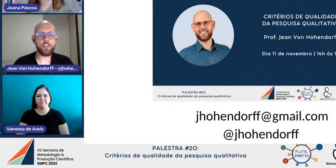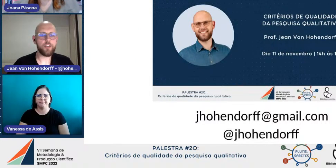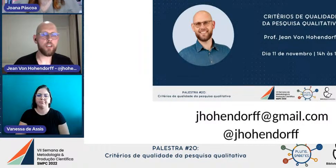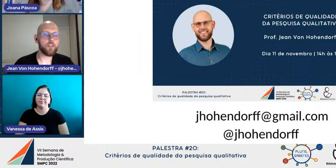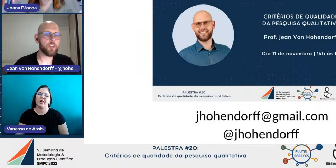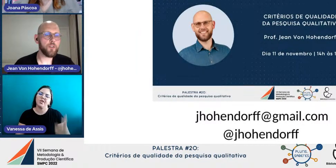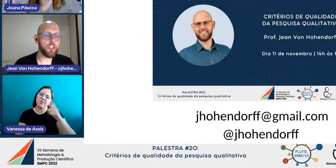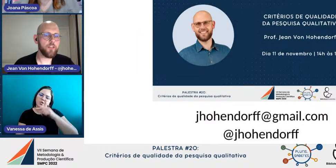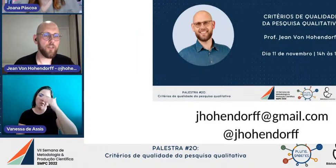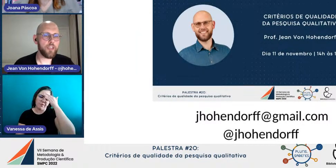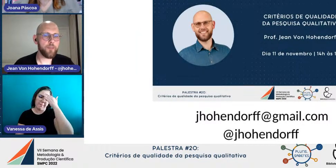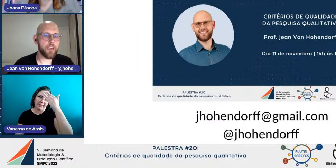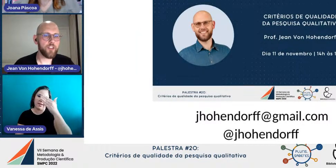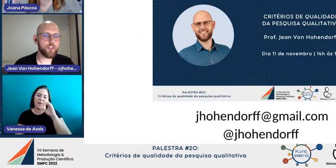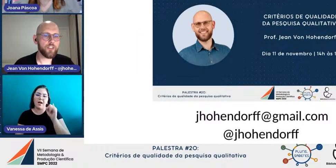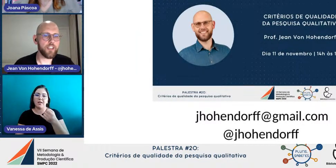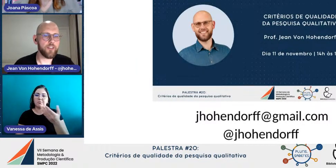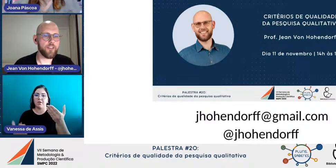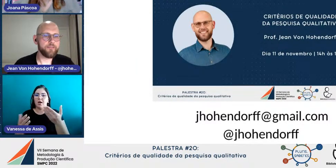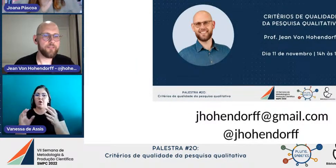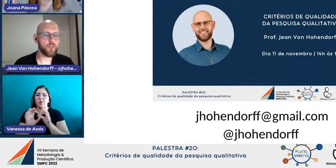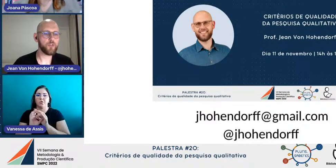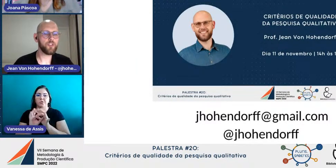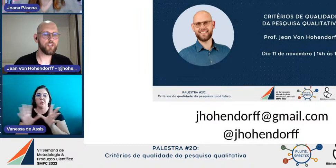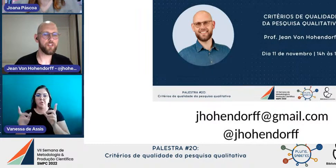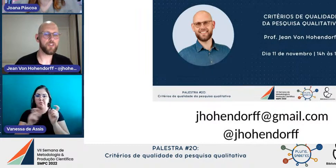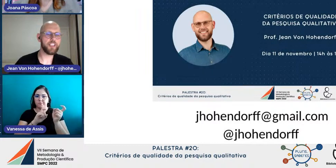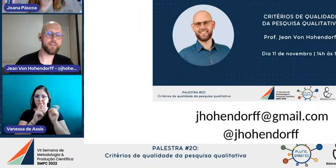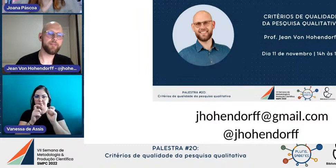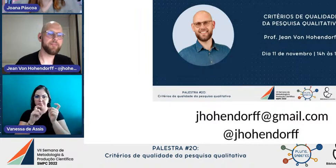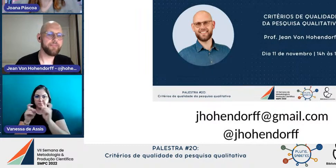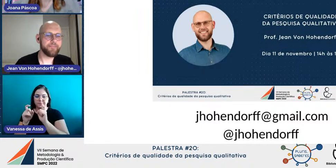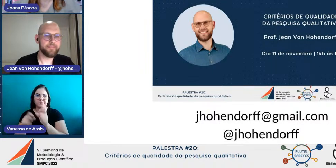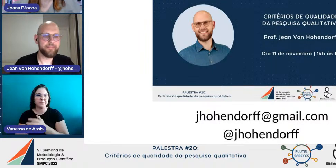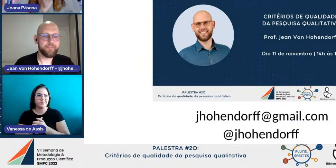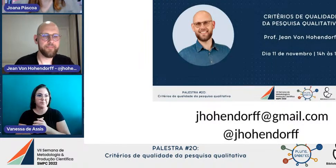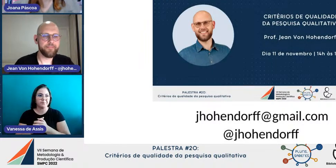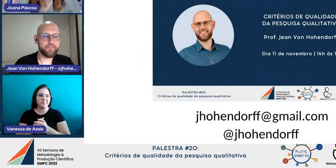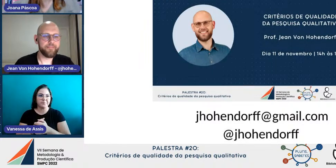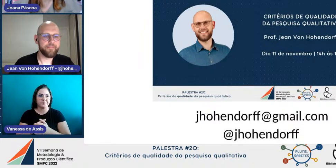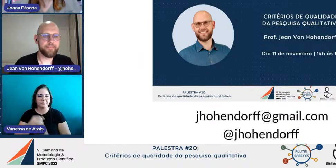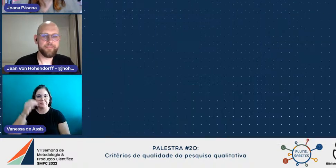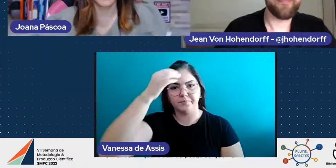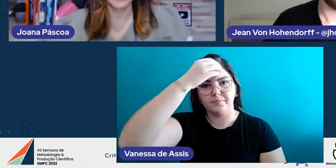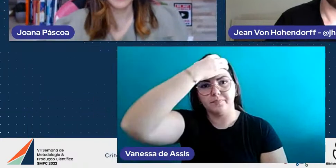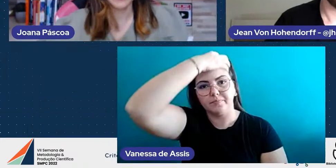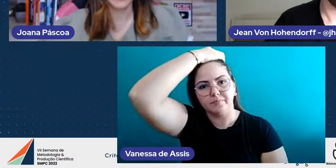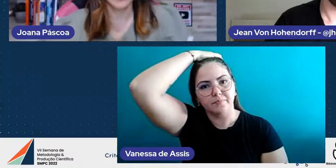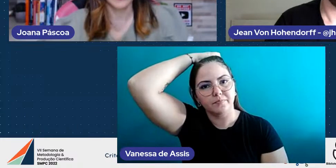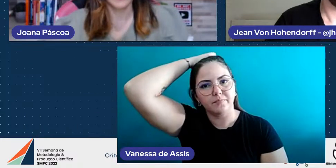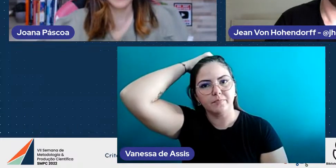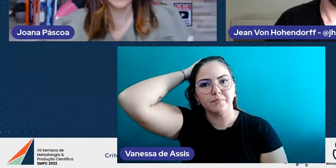pela oportunidade e agora estou disponível aí para discussão. Então, tudo contigo, João.